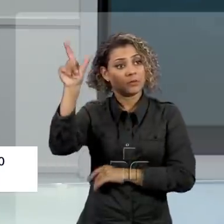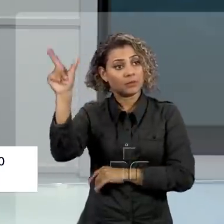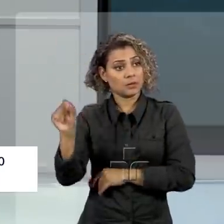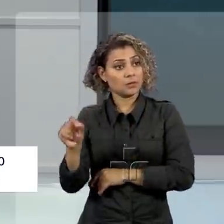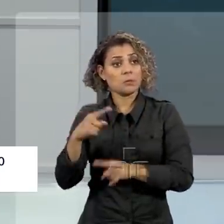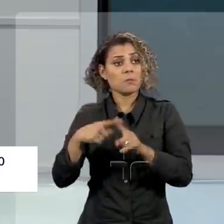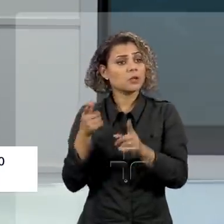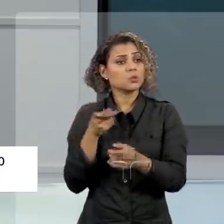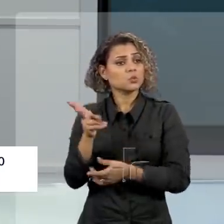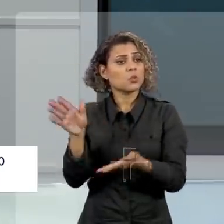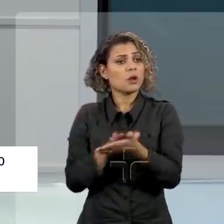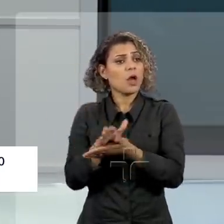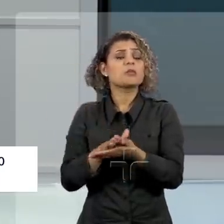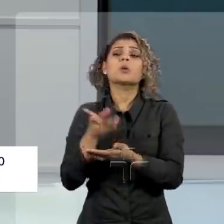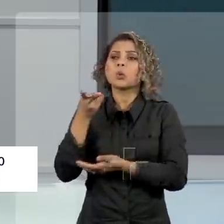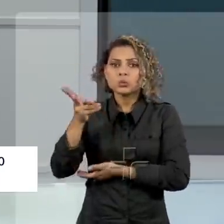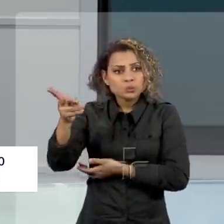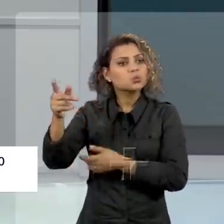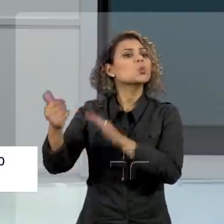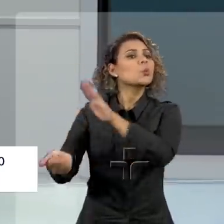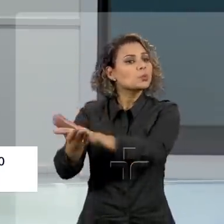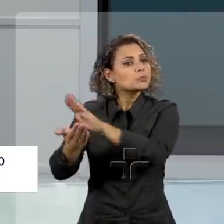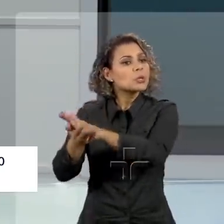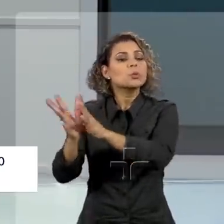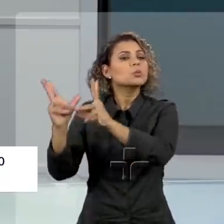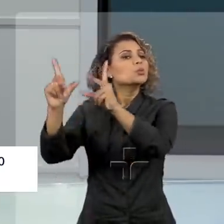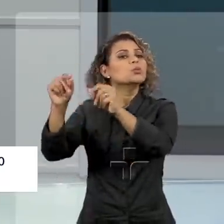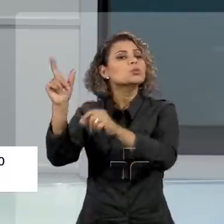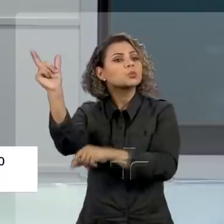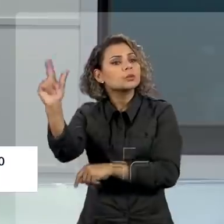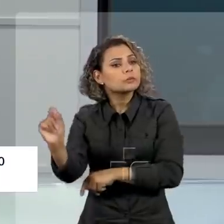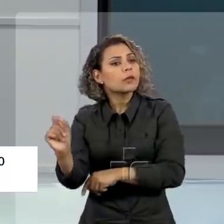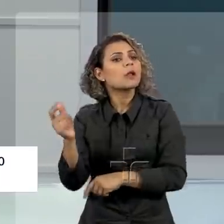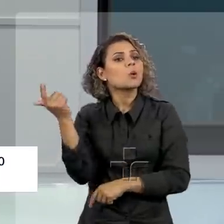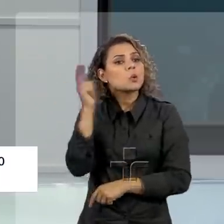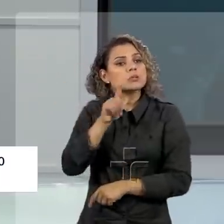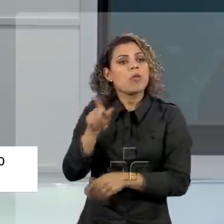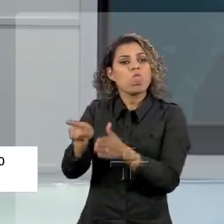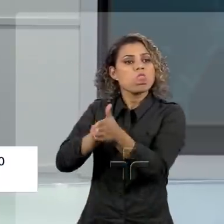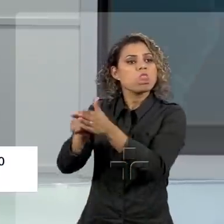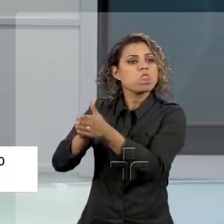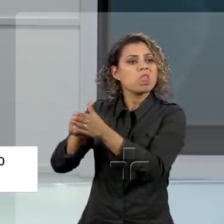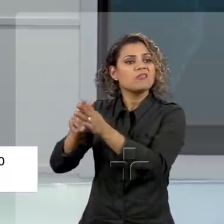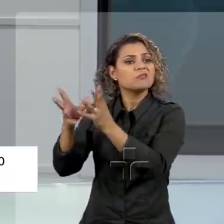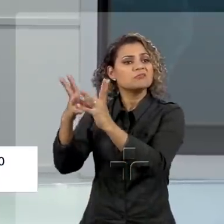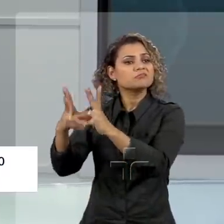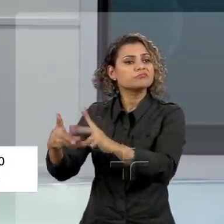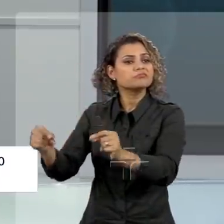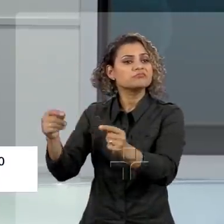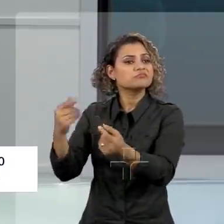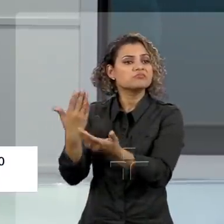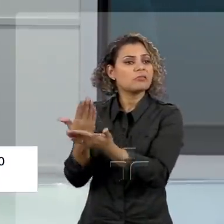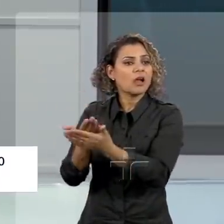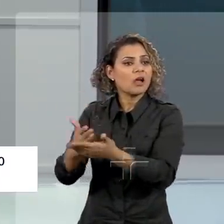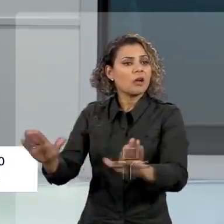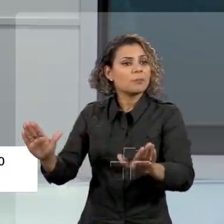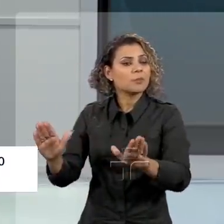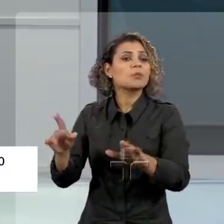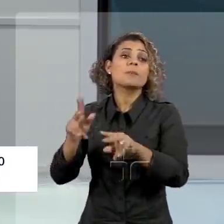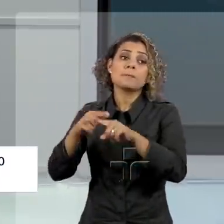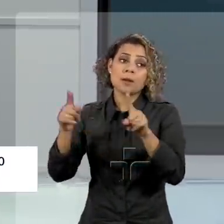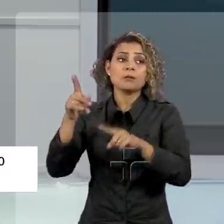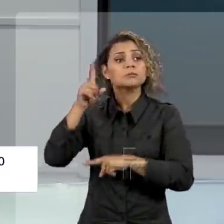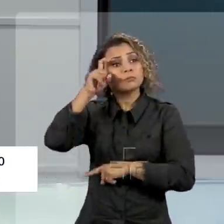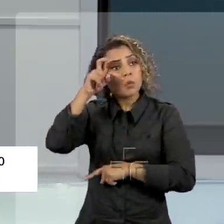continuidade. A corrupção voltou e todos os ganhos que a Itália conseguiu com aquela operação se perderam. Grande tarefa do Sérgio Moro no Ministério